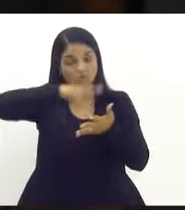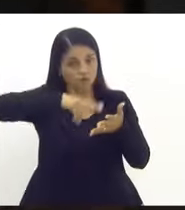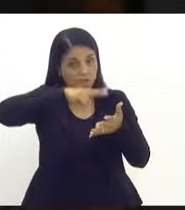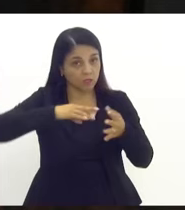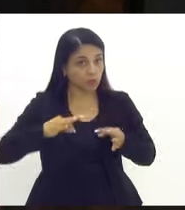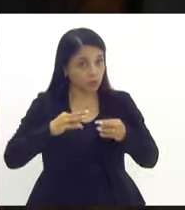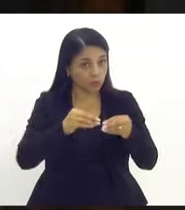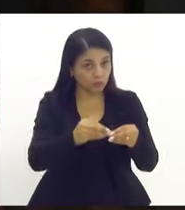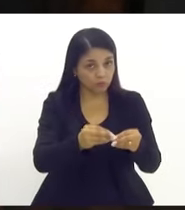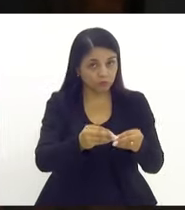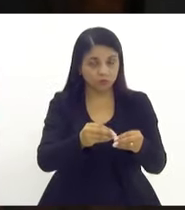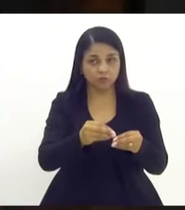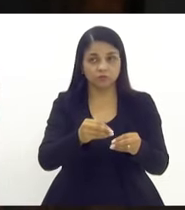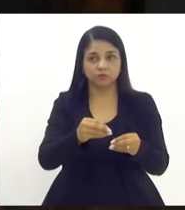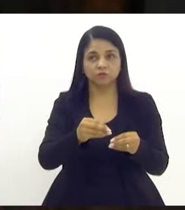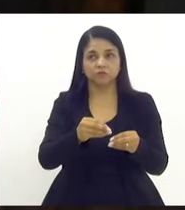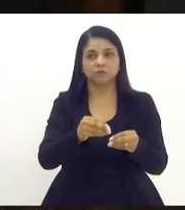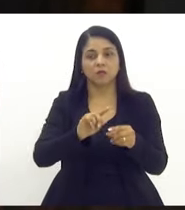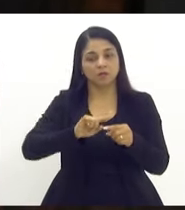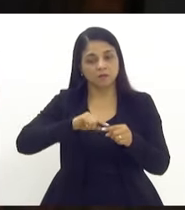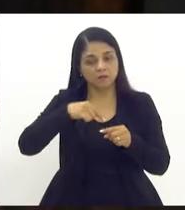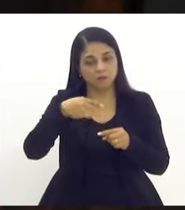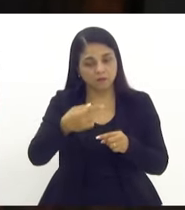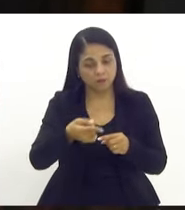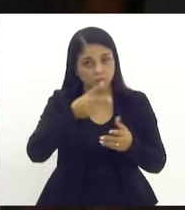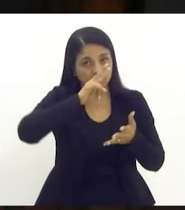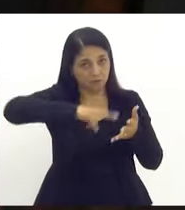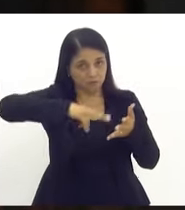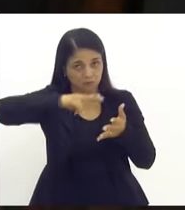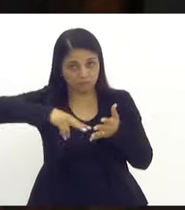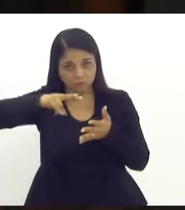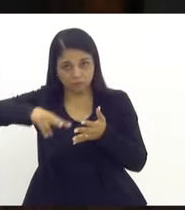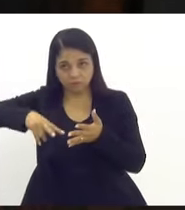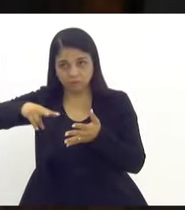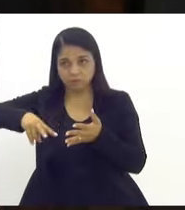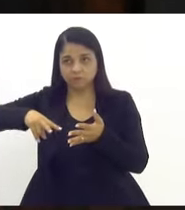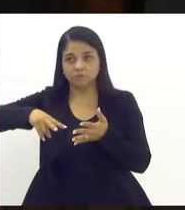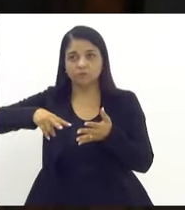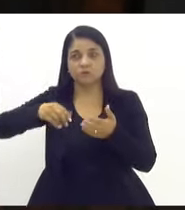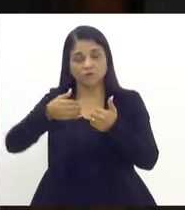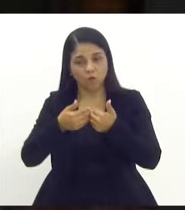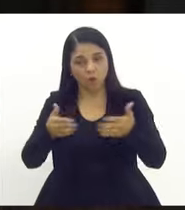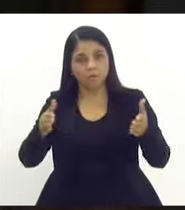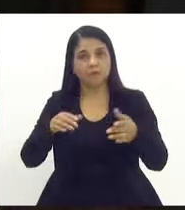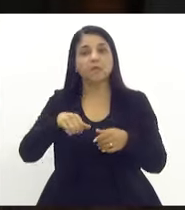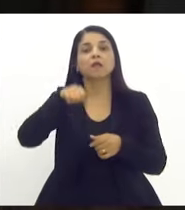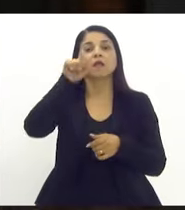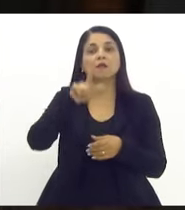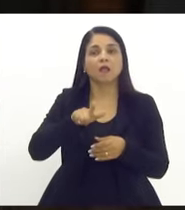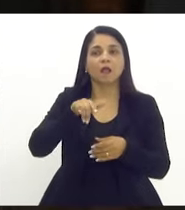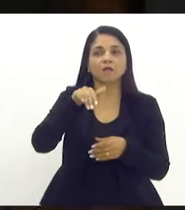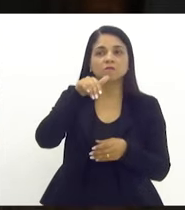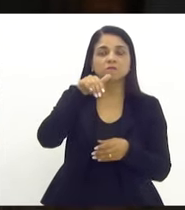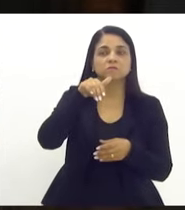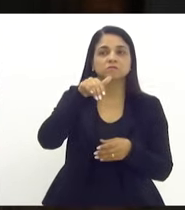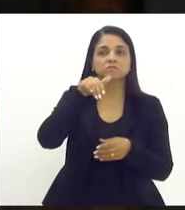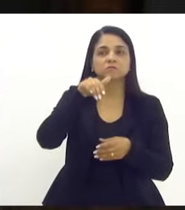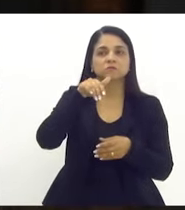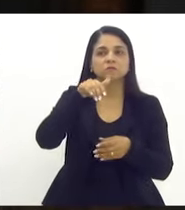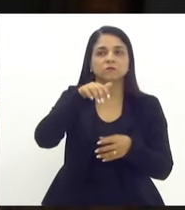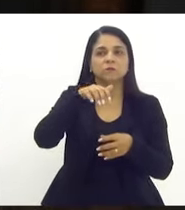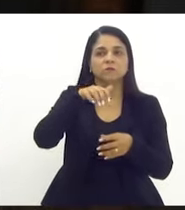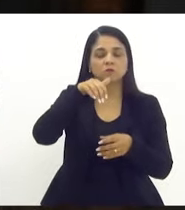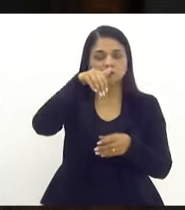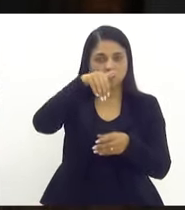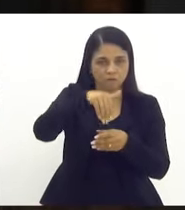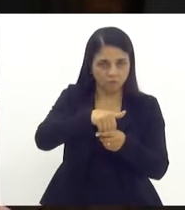todos. E aí, após a leitura de todos, eu vou abrir para quem vai votar, consignar o voto